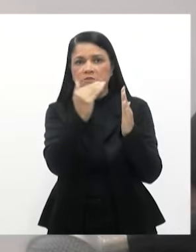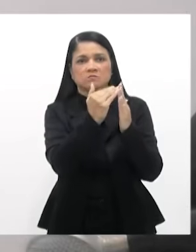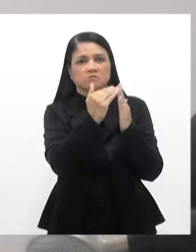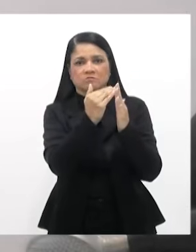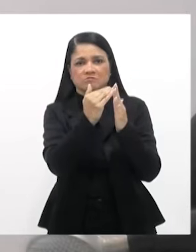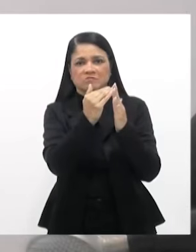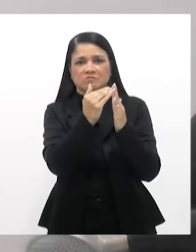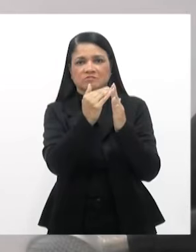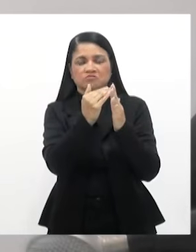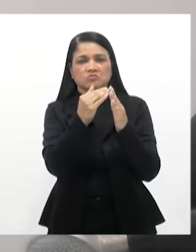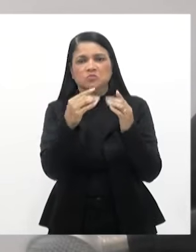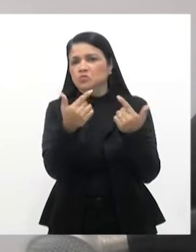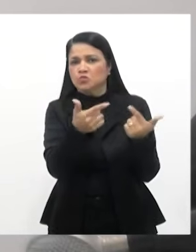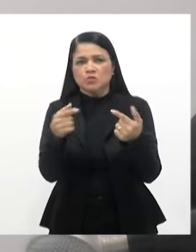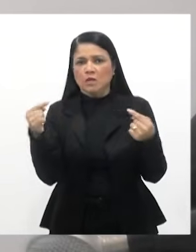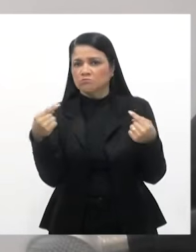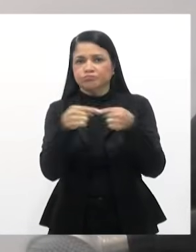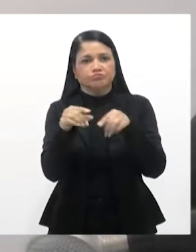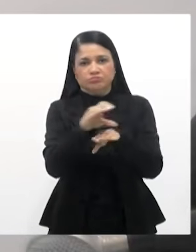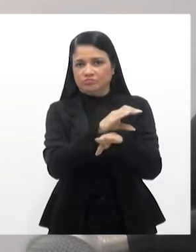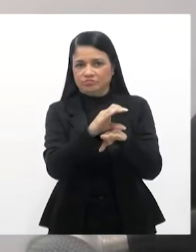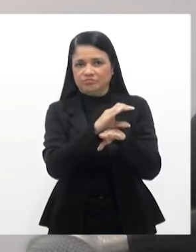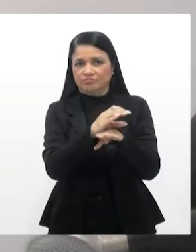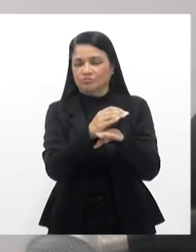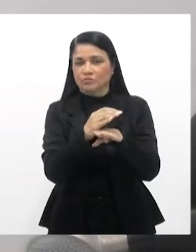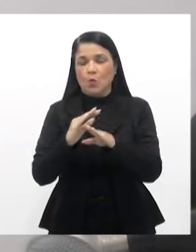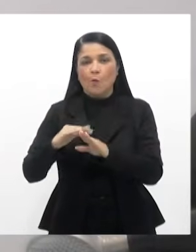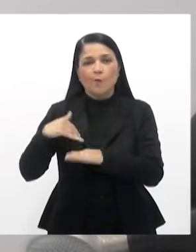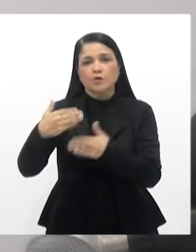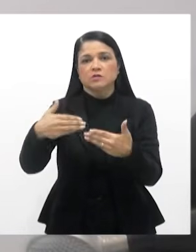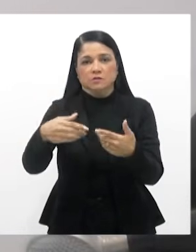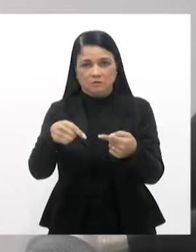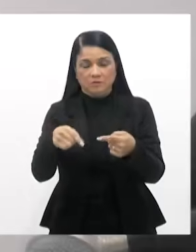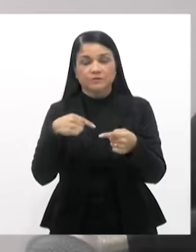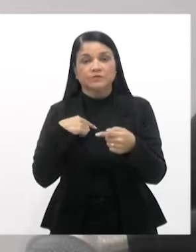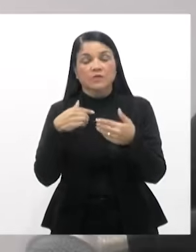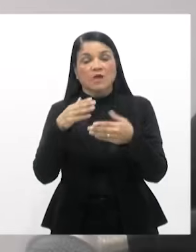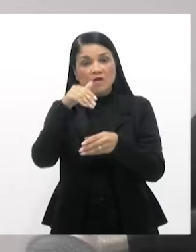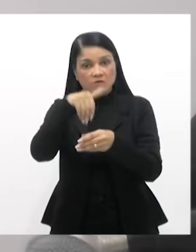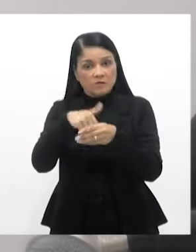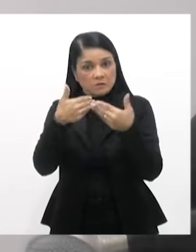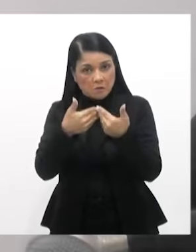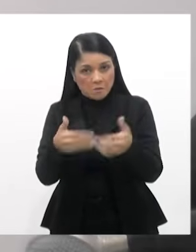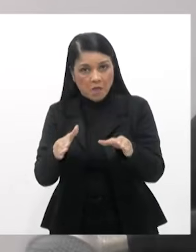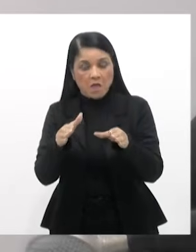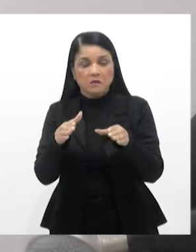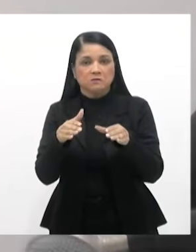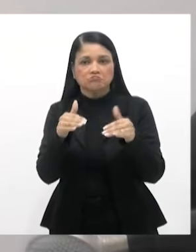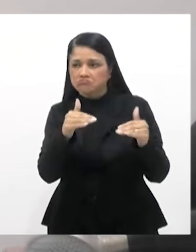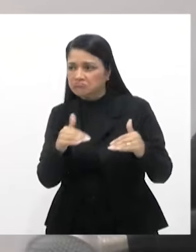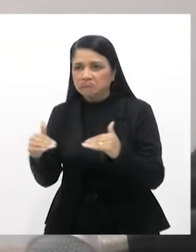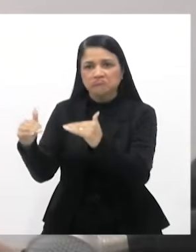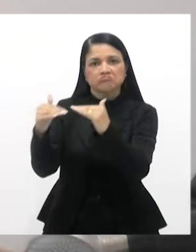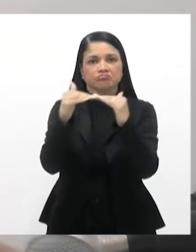não há inconstitucionalidade neste processo. A questão da votação aberta também, acho que é unânime,